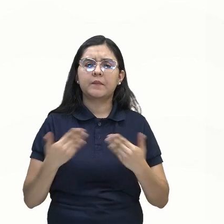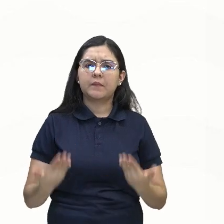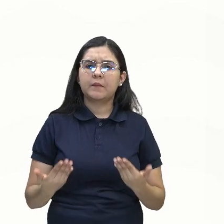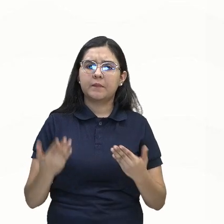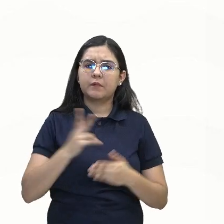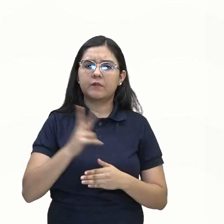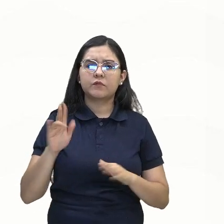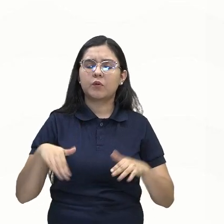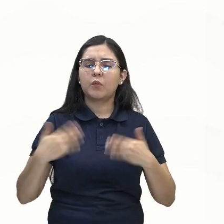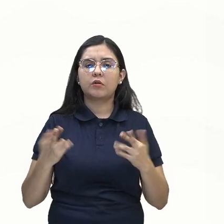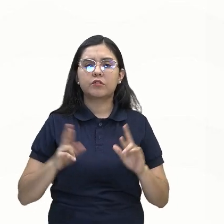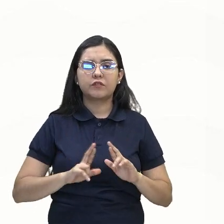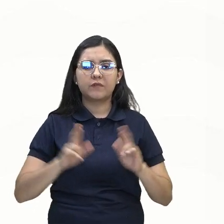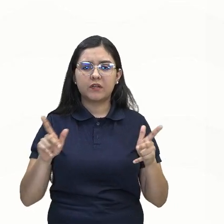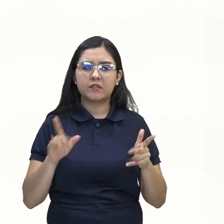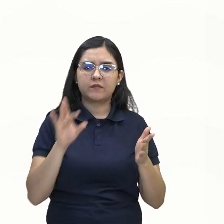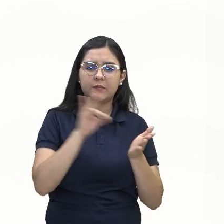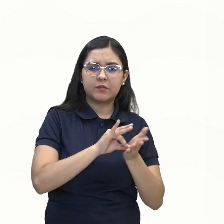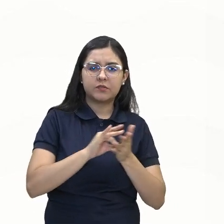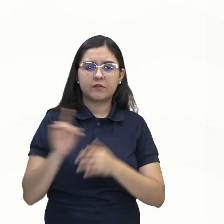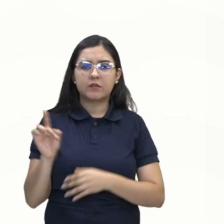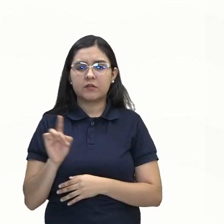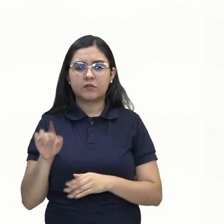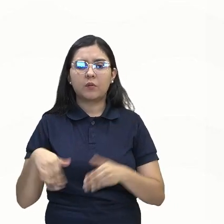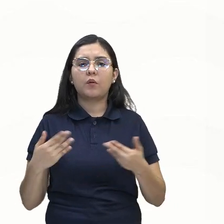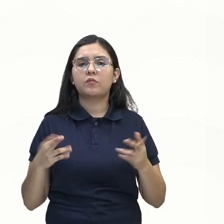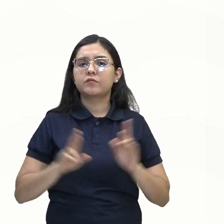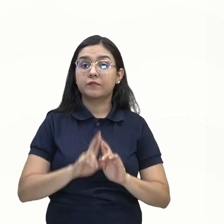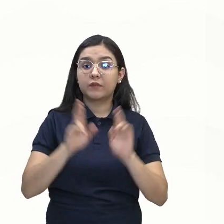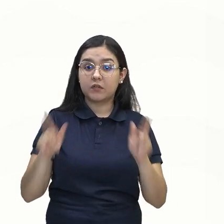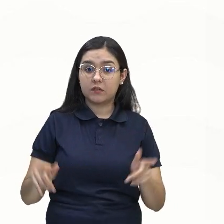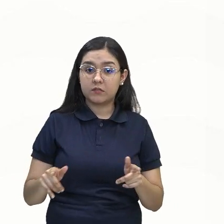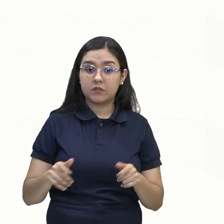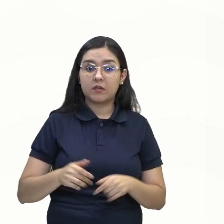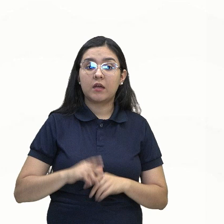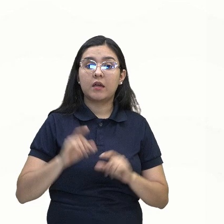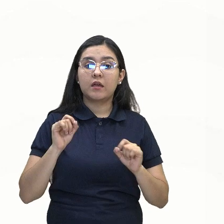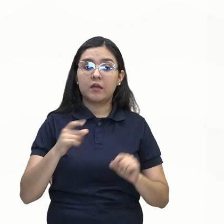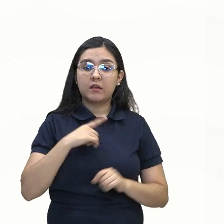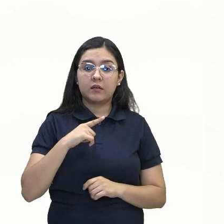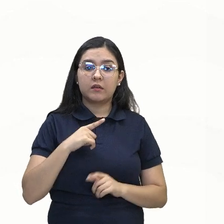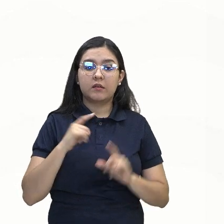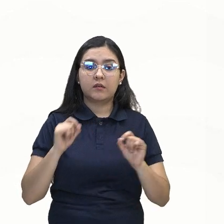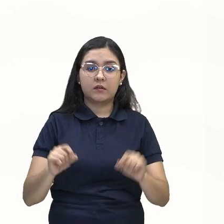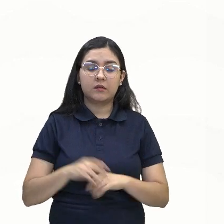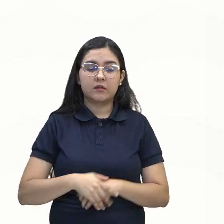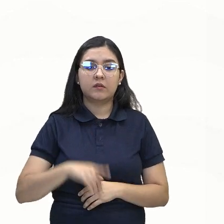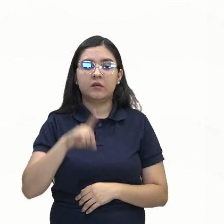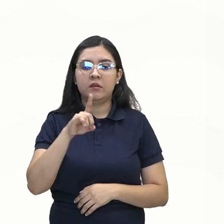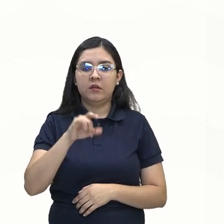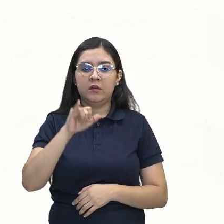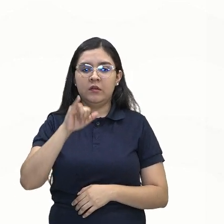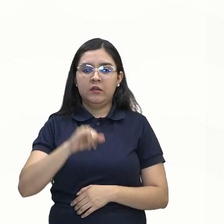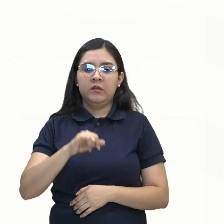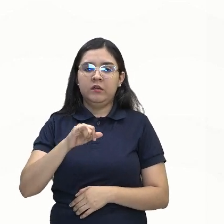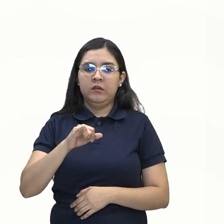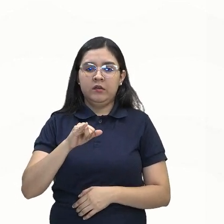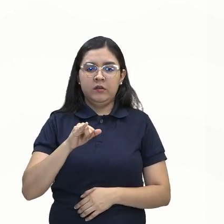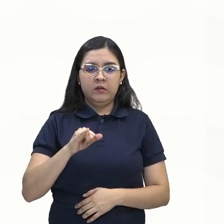frase afirmativa para negativa logo de cara? Essa aqui, ó, gente, é a abreviação de did